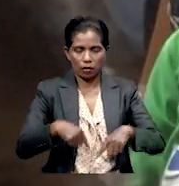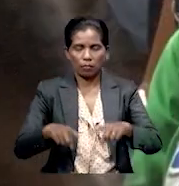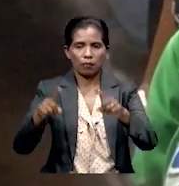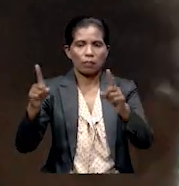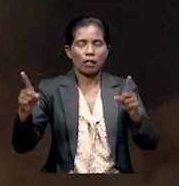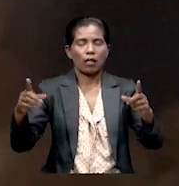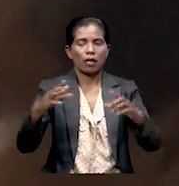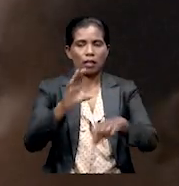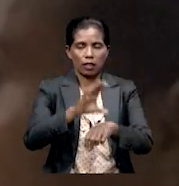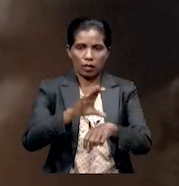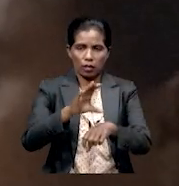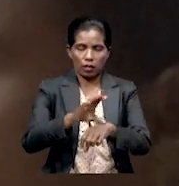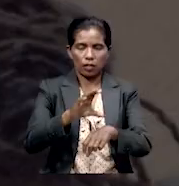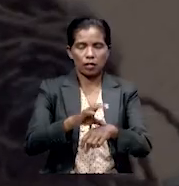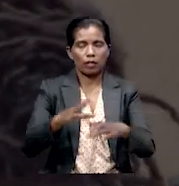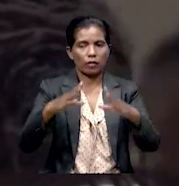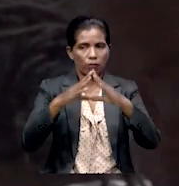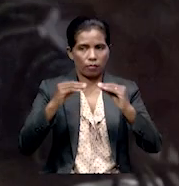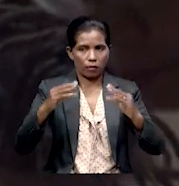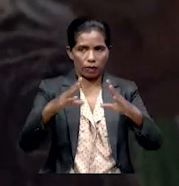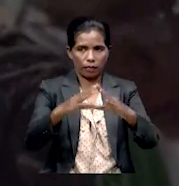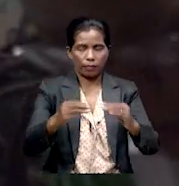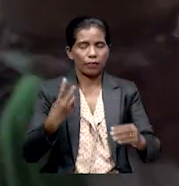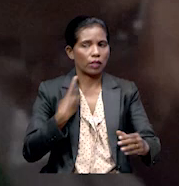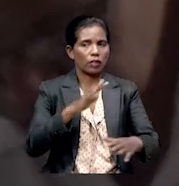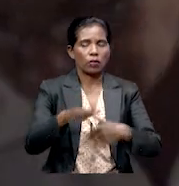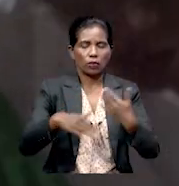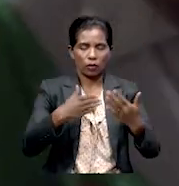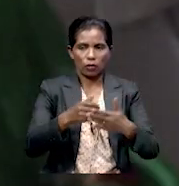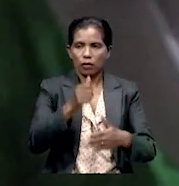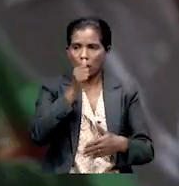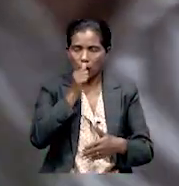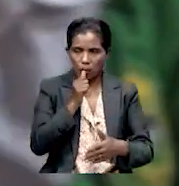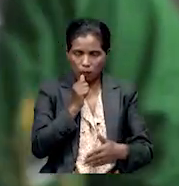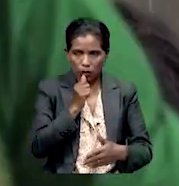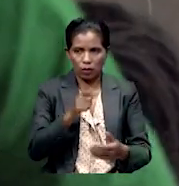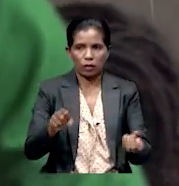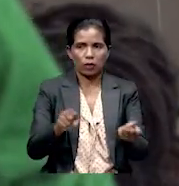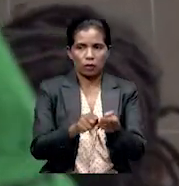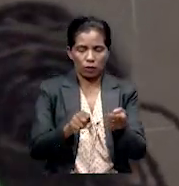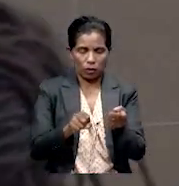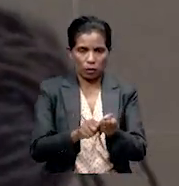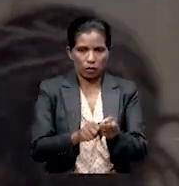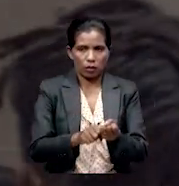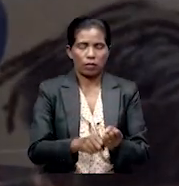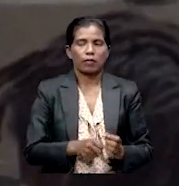Vatikanu. Kita hotu hakmate na fatin hakmate. Contribui para a